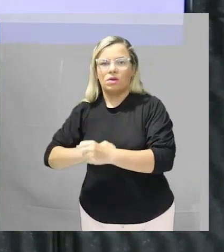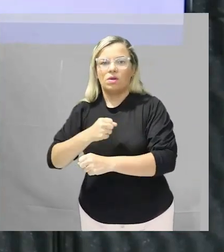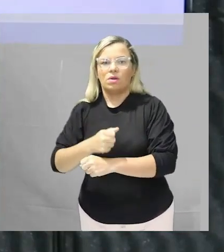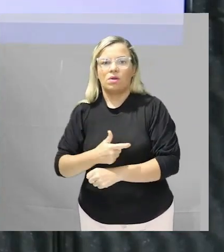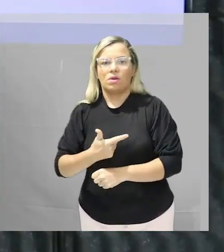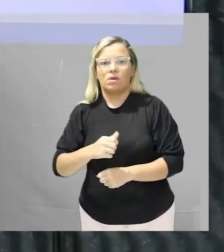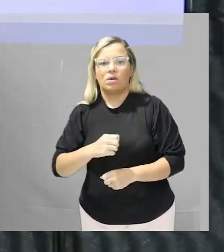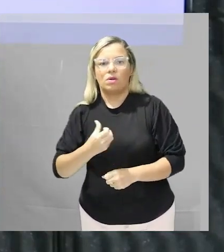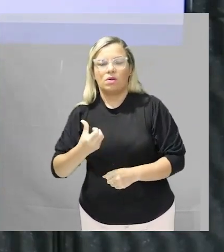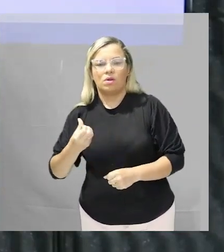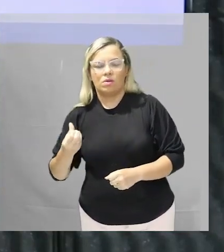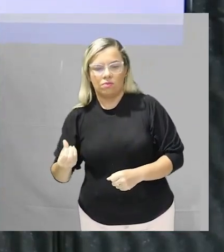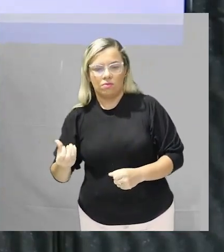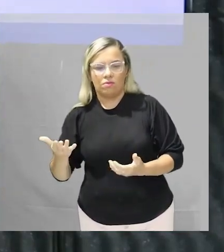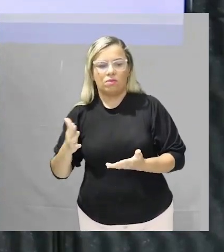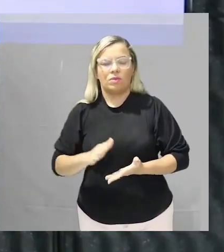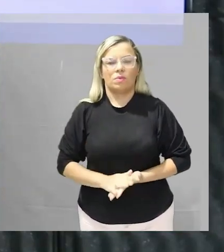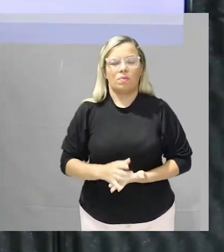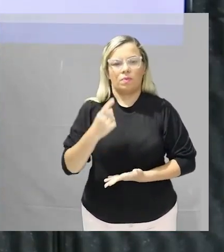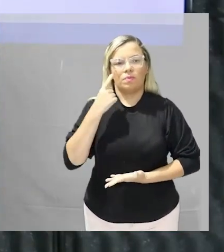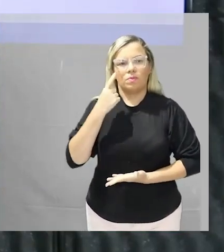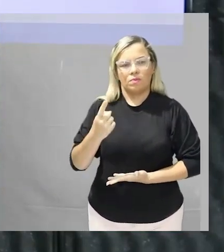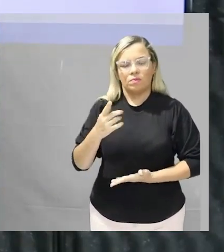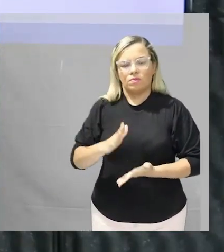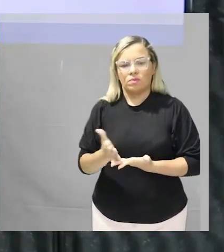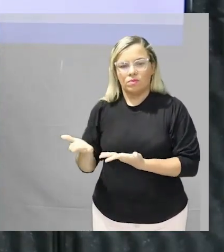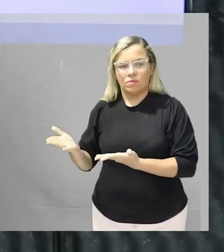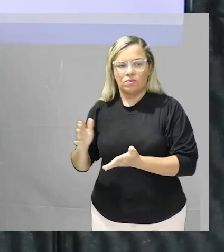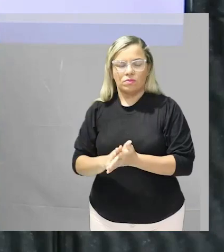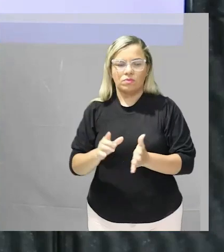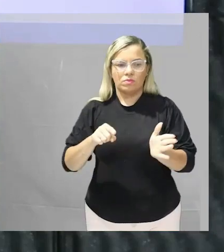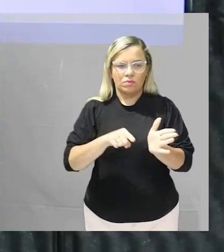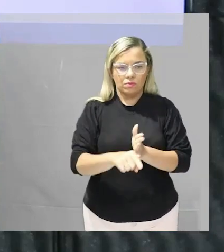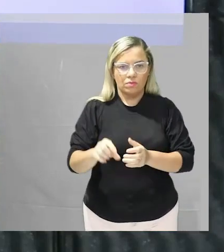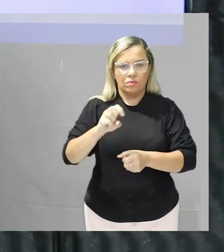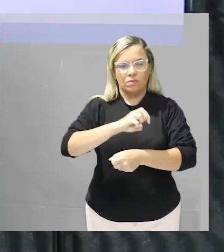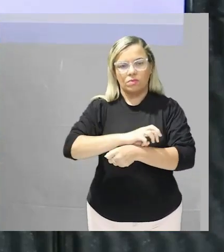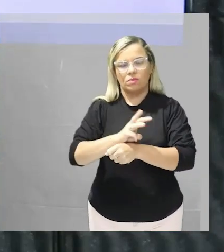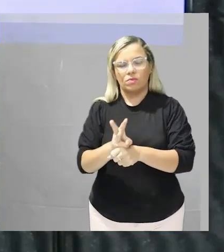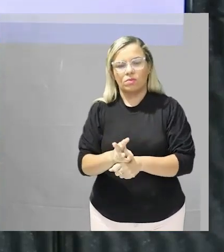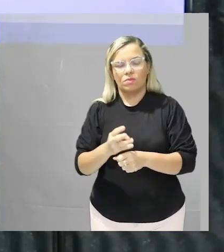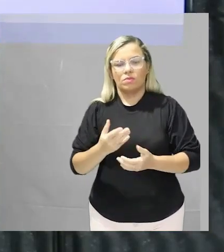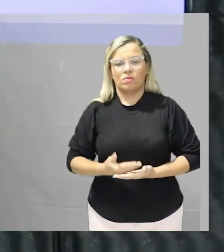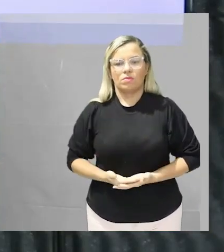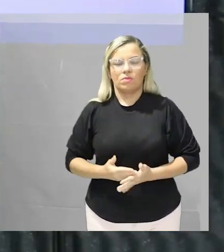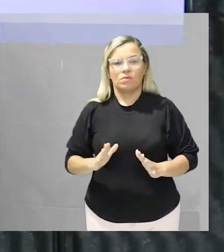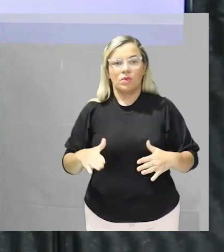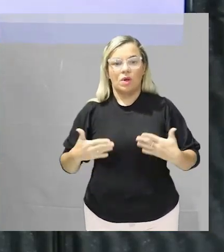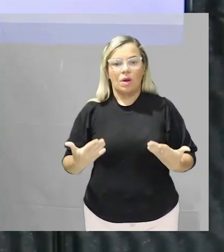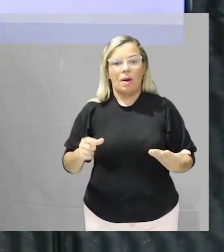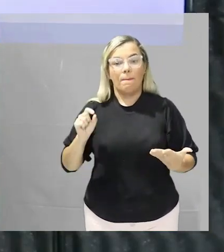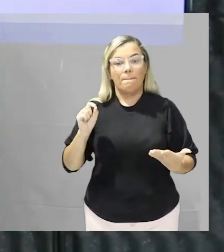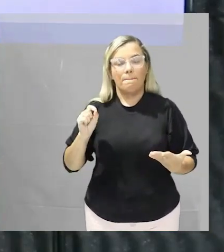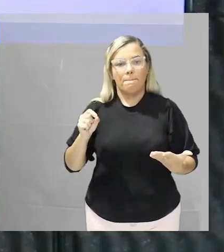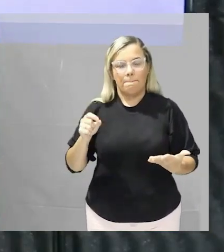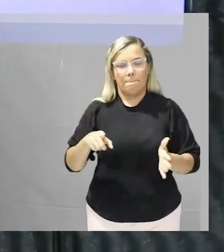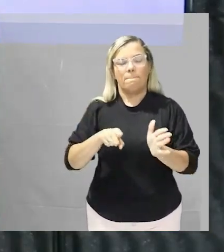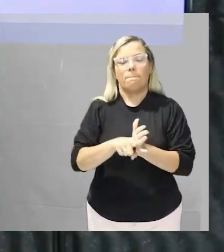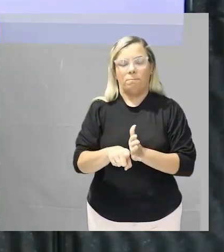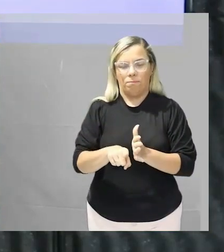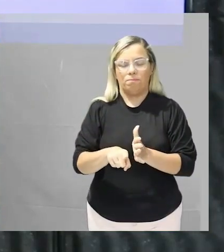2016 Então veja questão né da UEMA e para essa questão